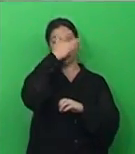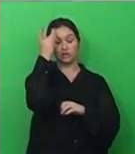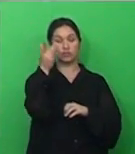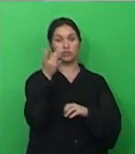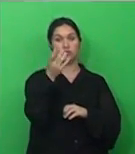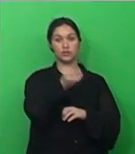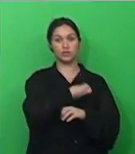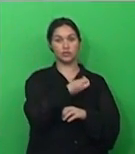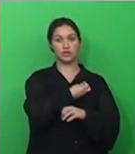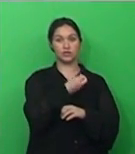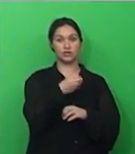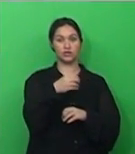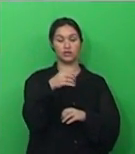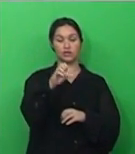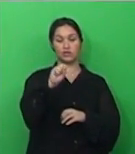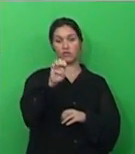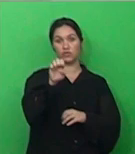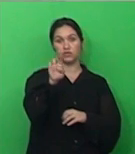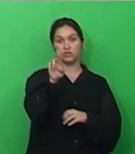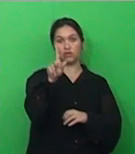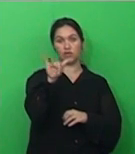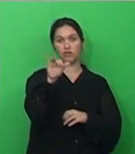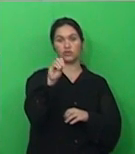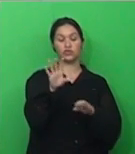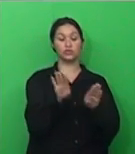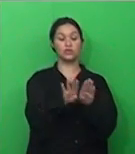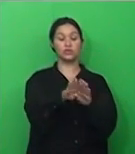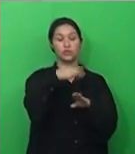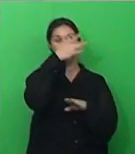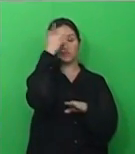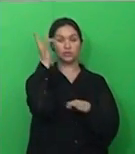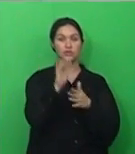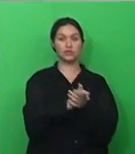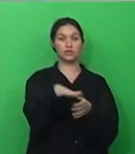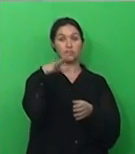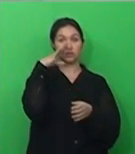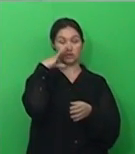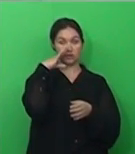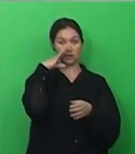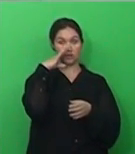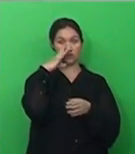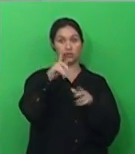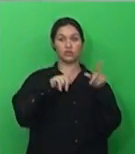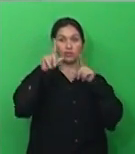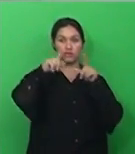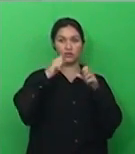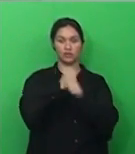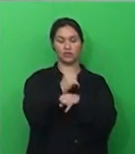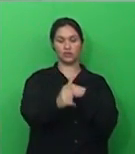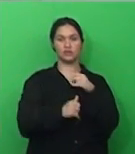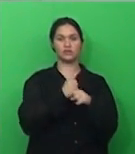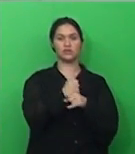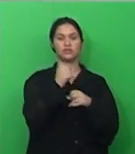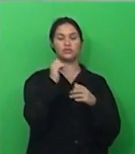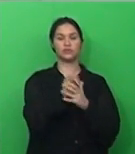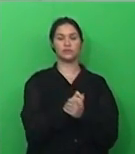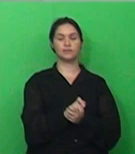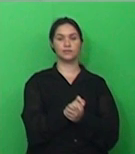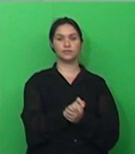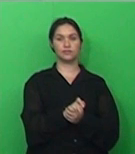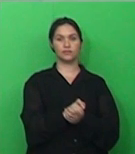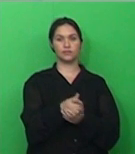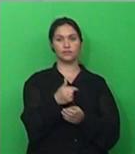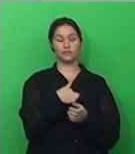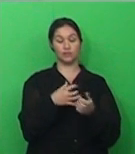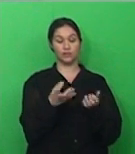Sérgio Pacheco, o Beto, e os que assistem em casa também através das mídias sociais da TV Cidadé. Quero pegar um